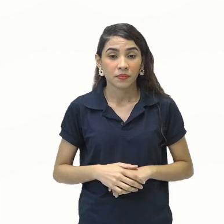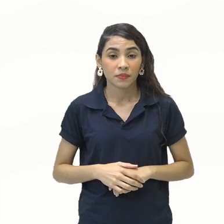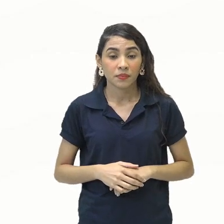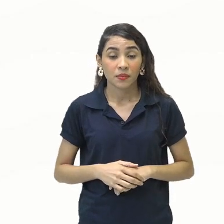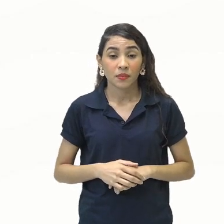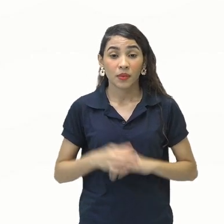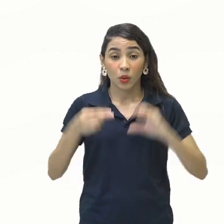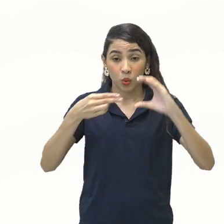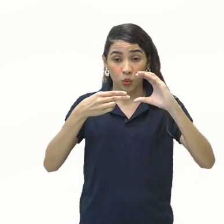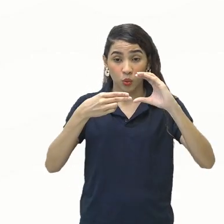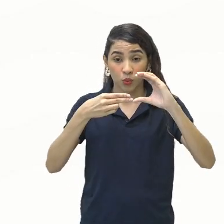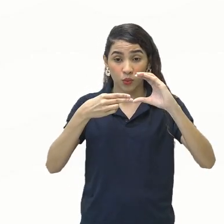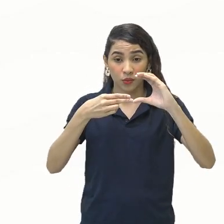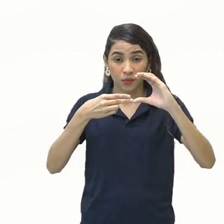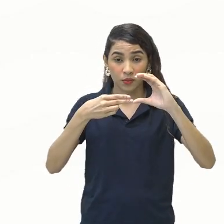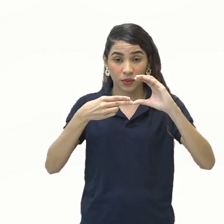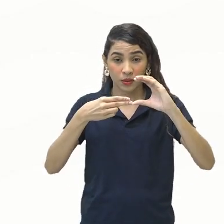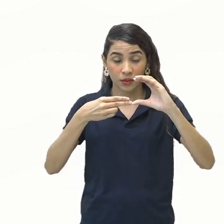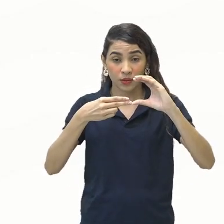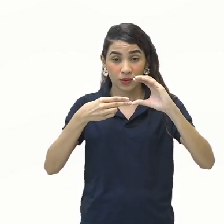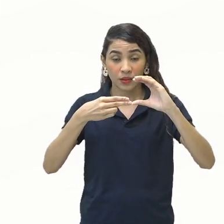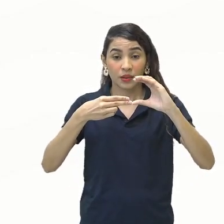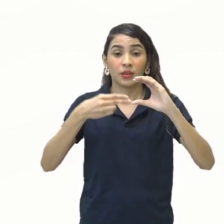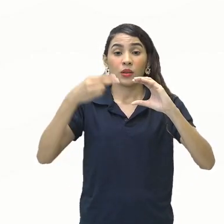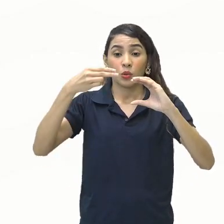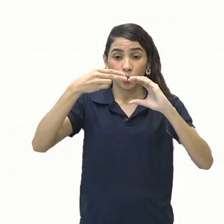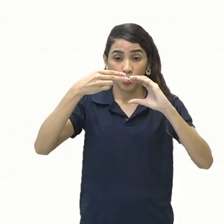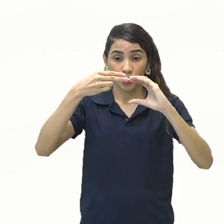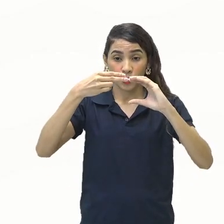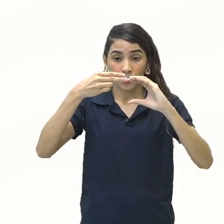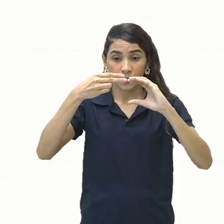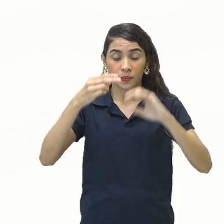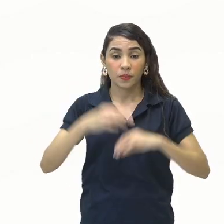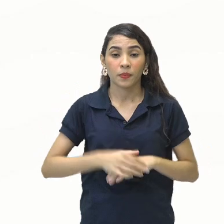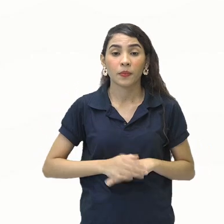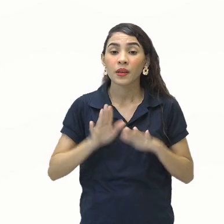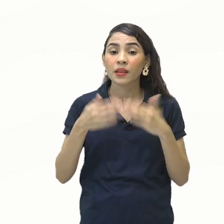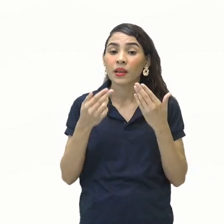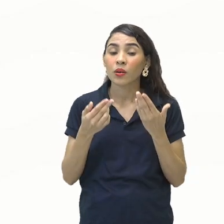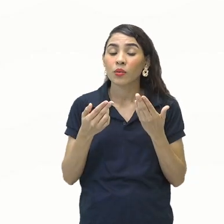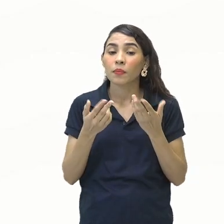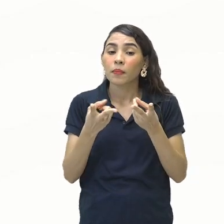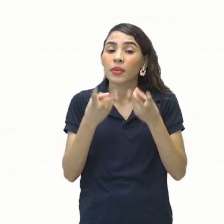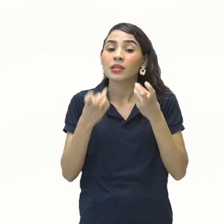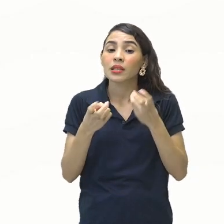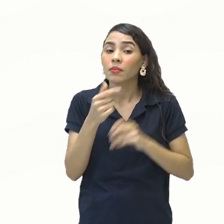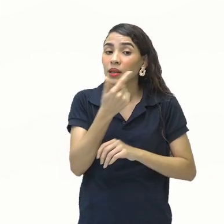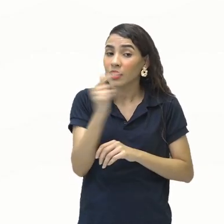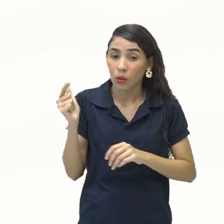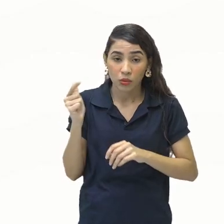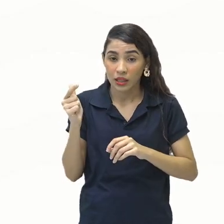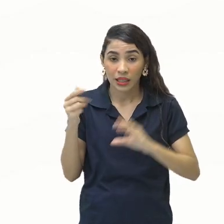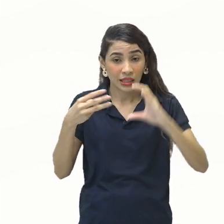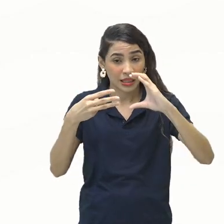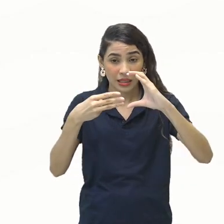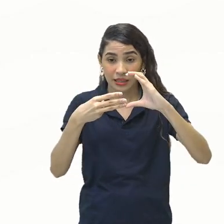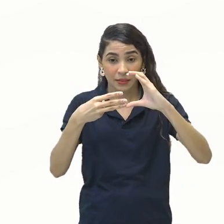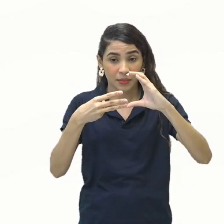uma dupla, outra dupla, tá? Então, nós não temos aqui nenhuma